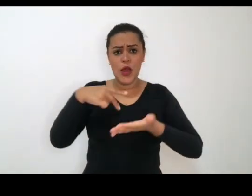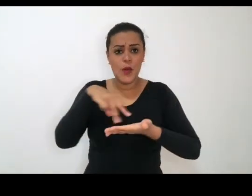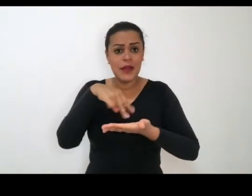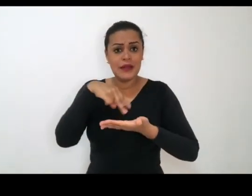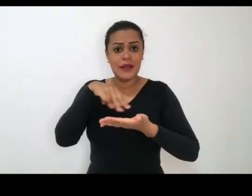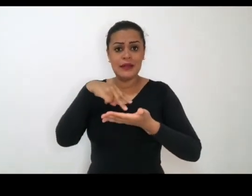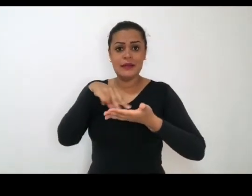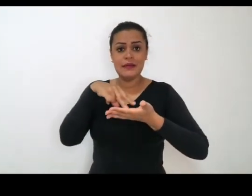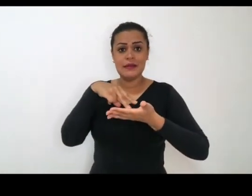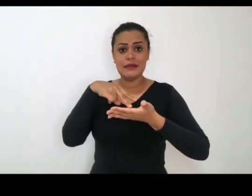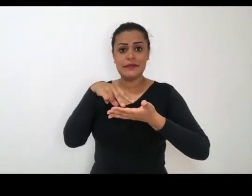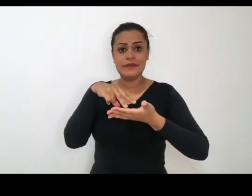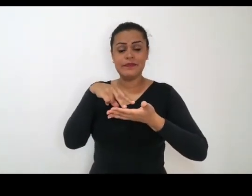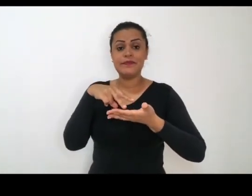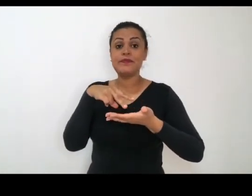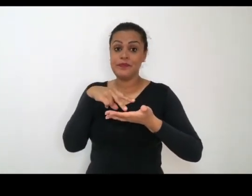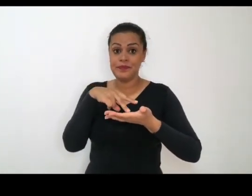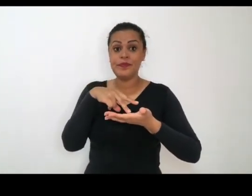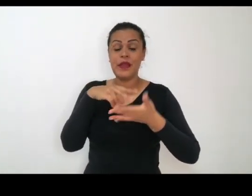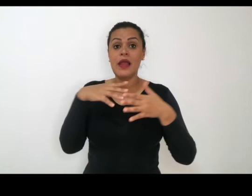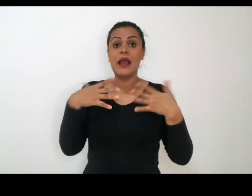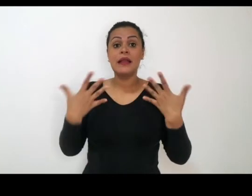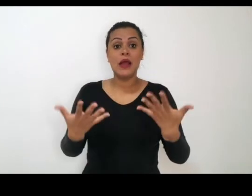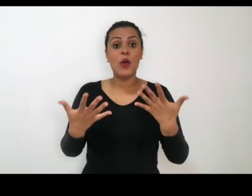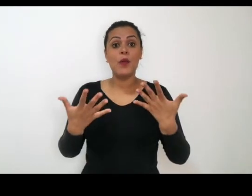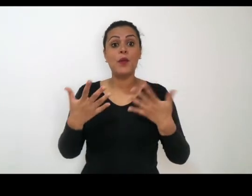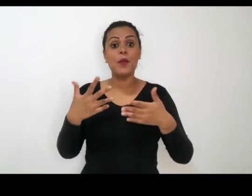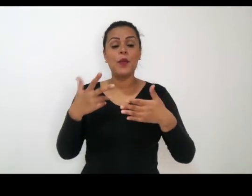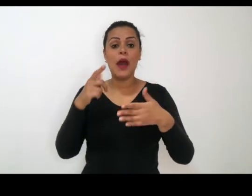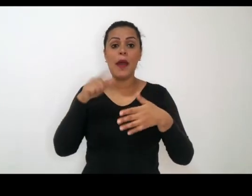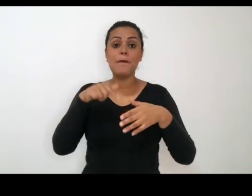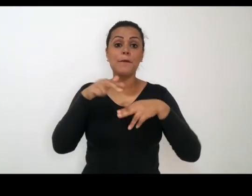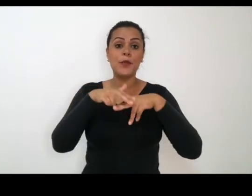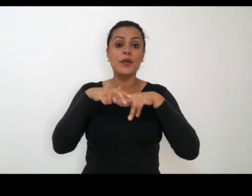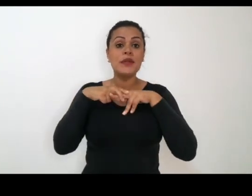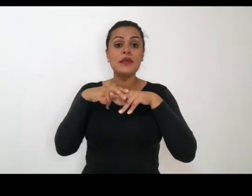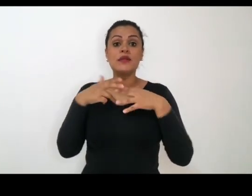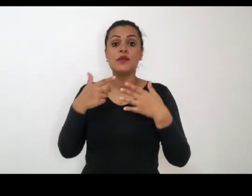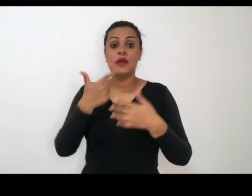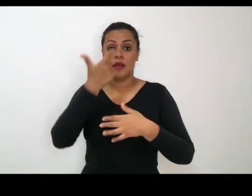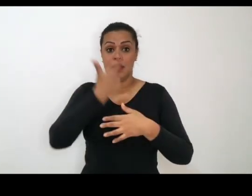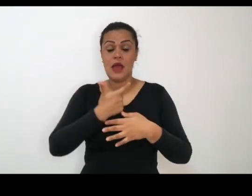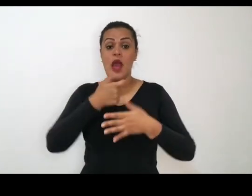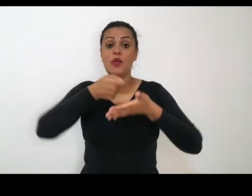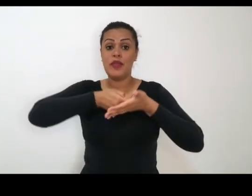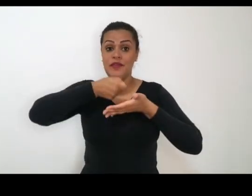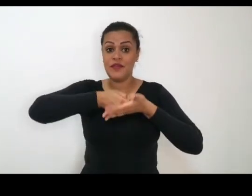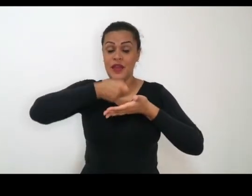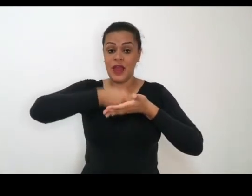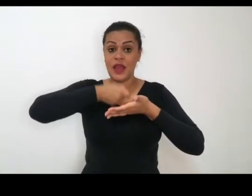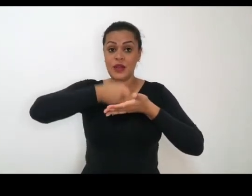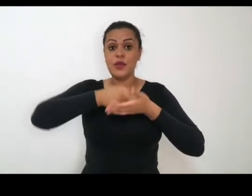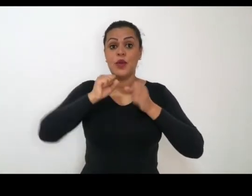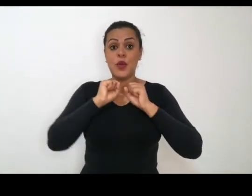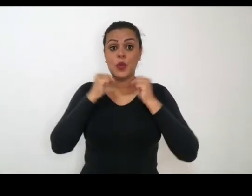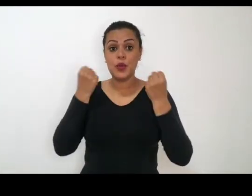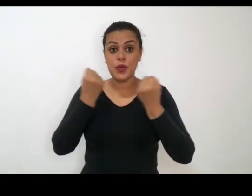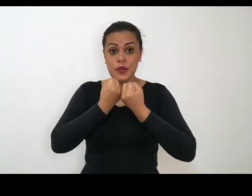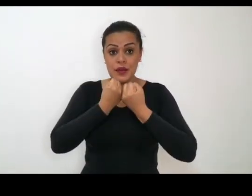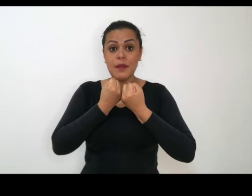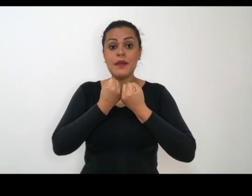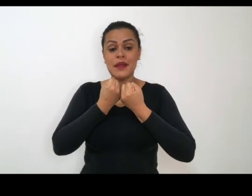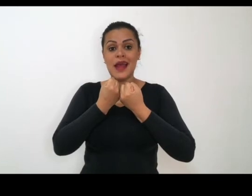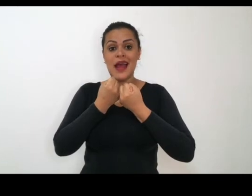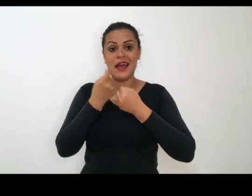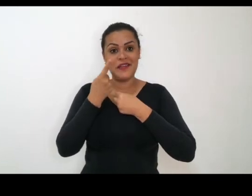esse motivo que eu defendo, e aí nesse seminário aí eu vou continuar, você da turma que vai defender o termo videodança, apesar de